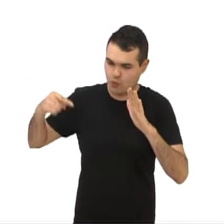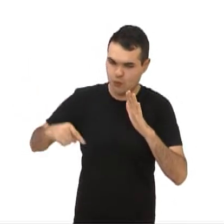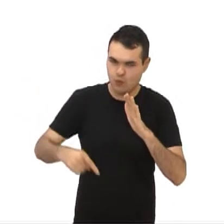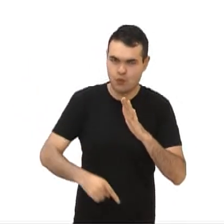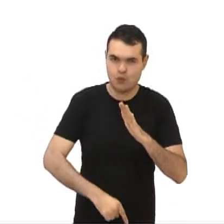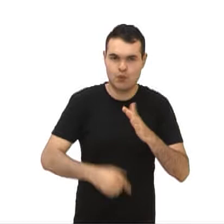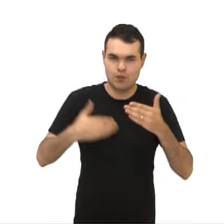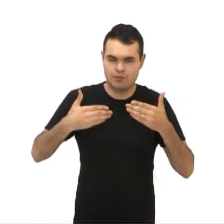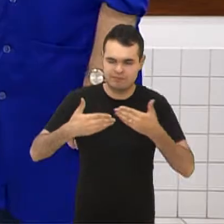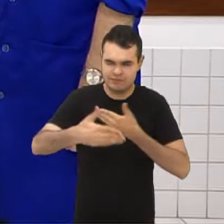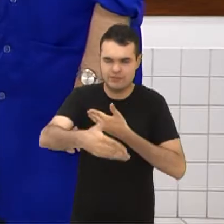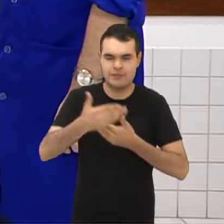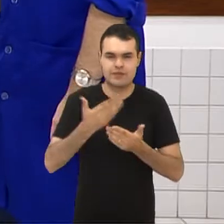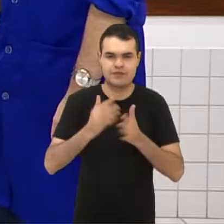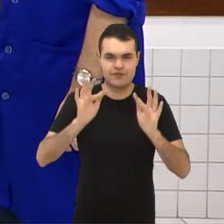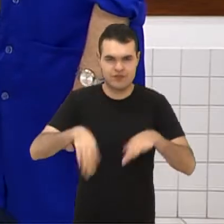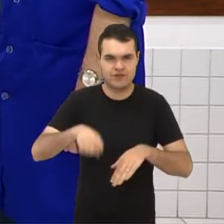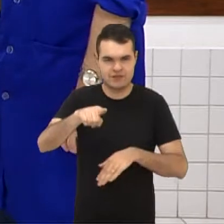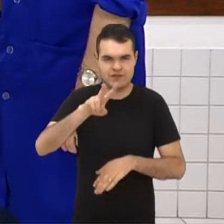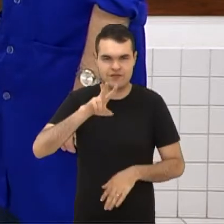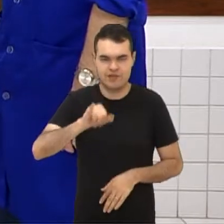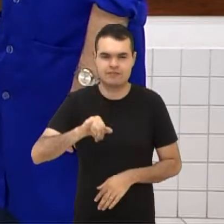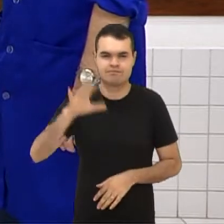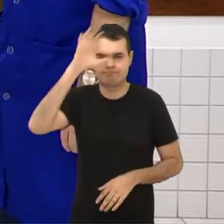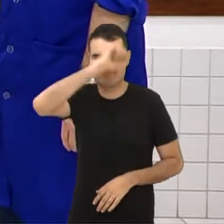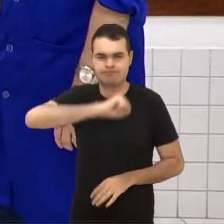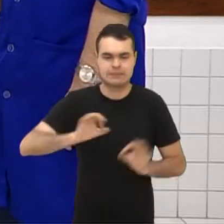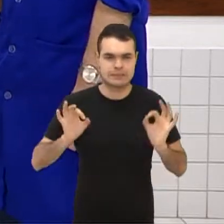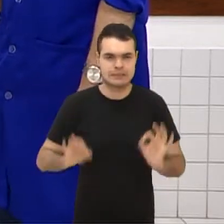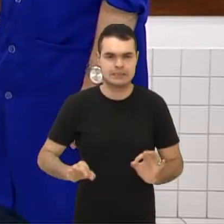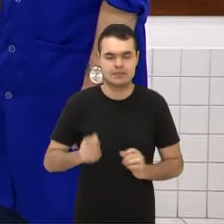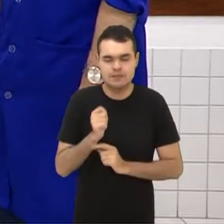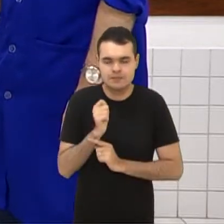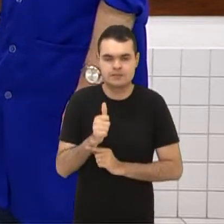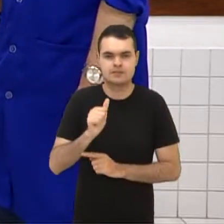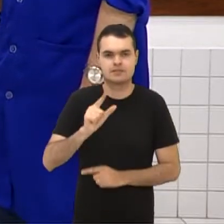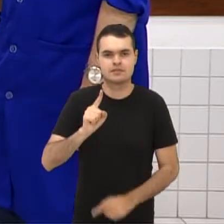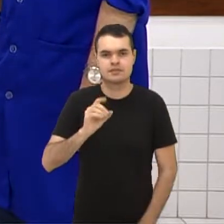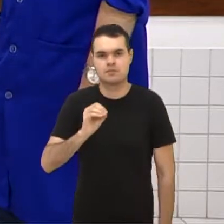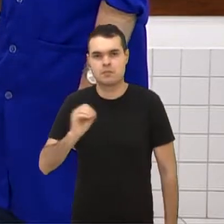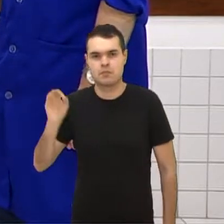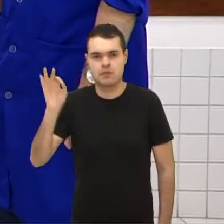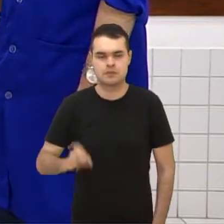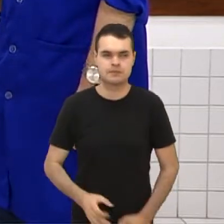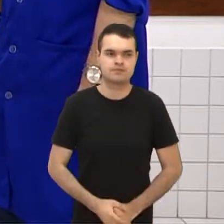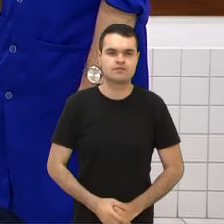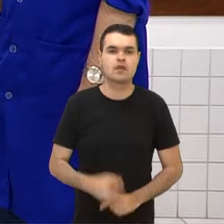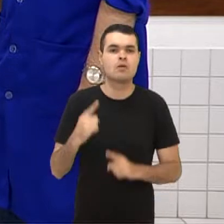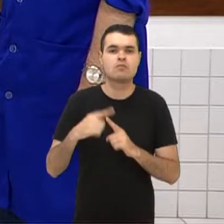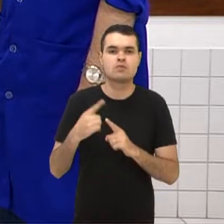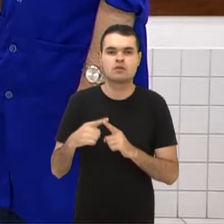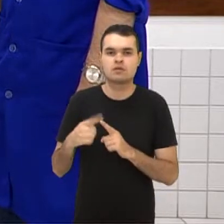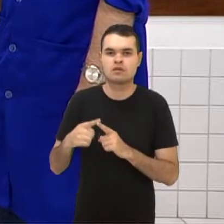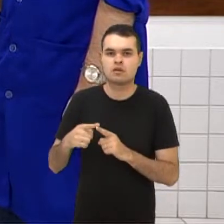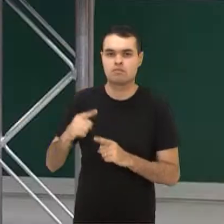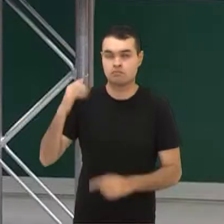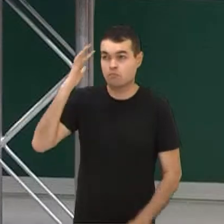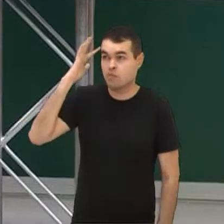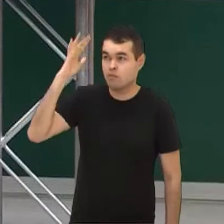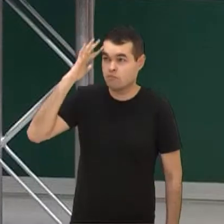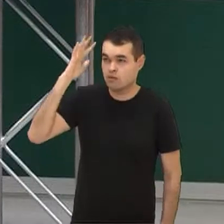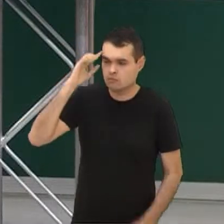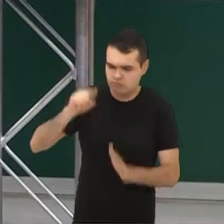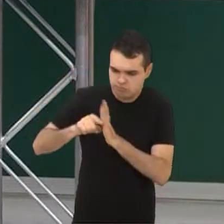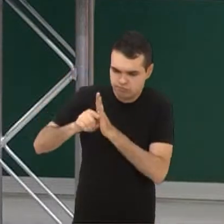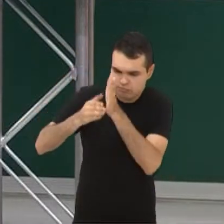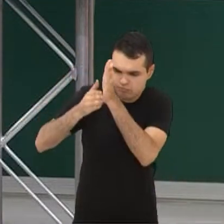melhorar que até o final da aula vocês vão ver. Vocês vão acertar quase que 100% isso aqui, né? Então, ó, por que desvaloriza expressões metafísicas?